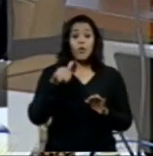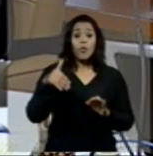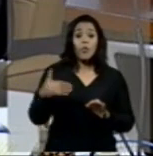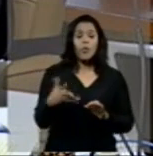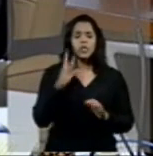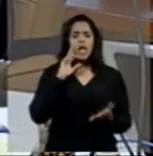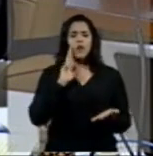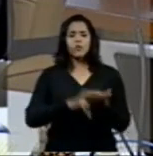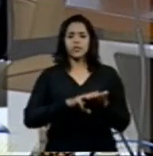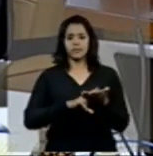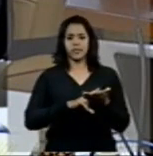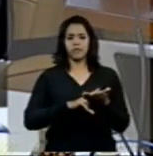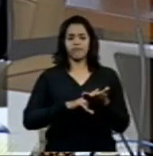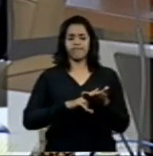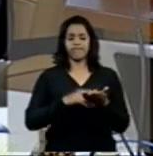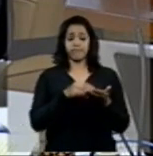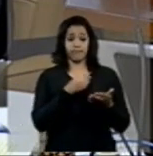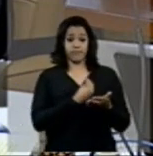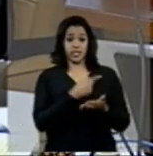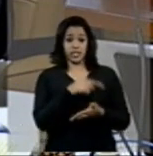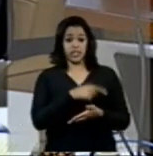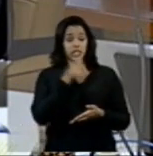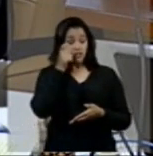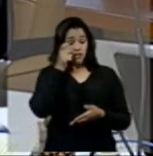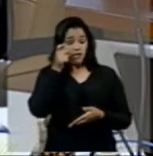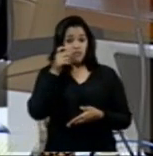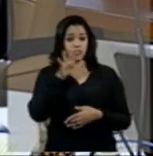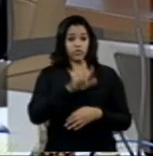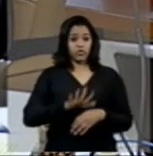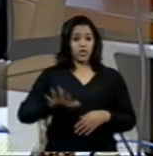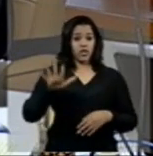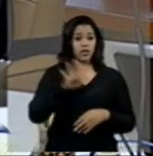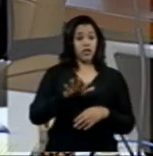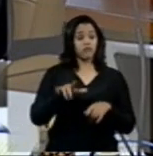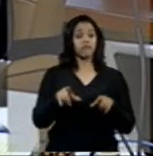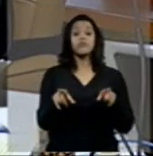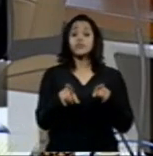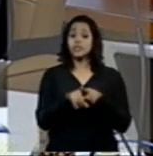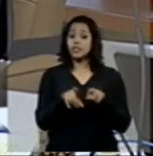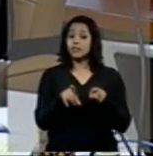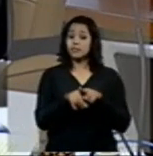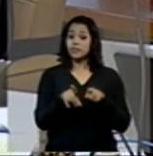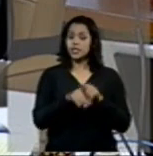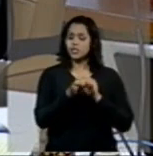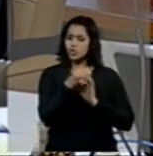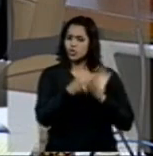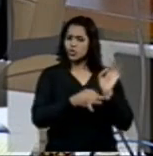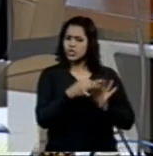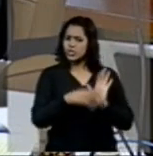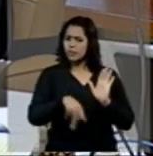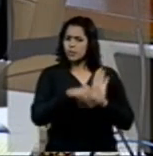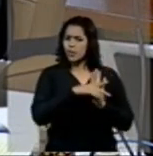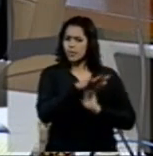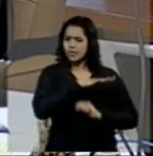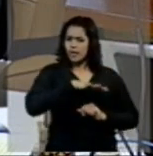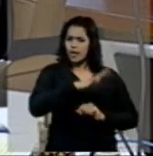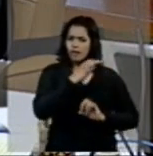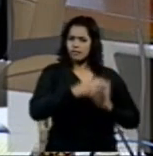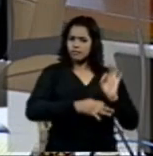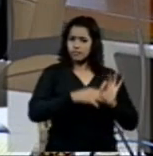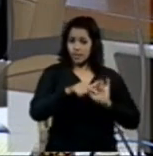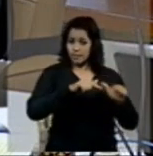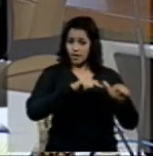do reconhecimento da presente repercussão geral, e o faz a justiça especializada, adotando